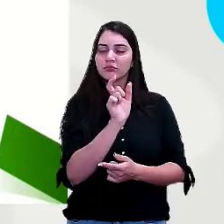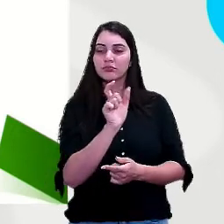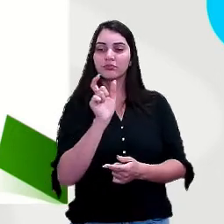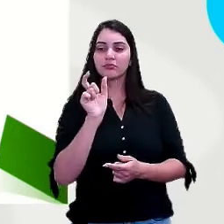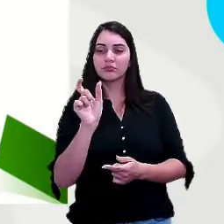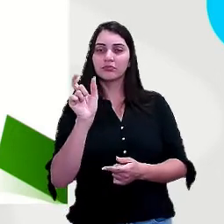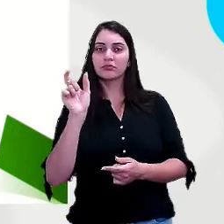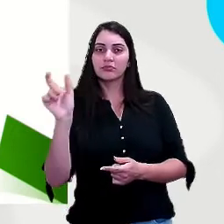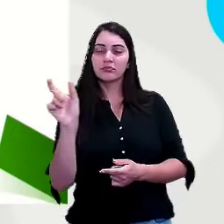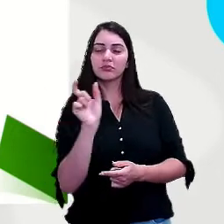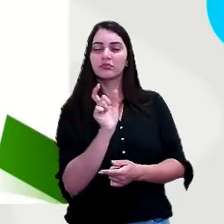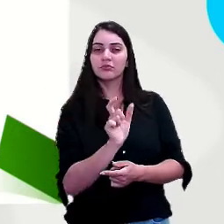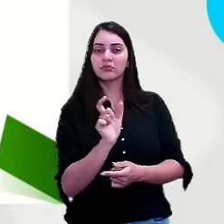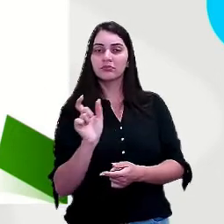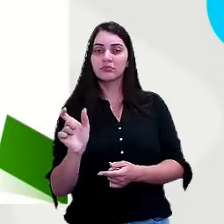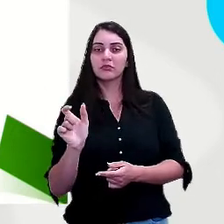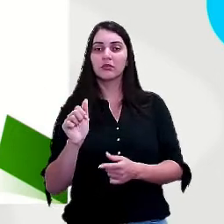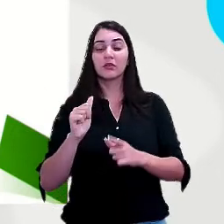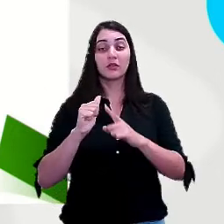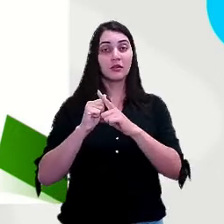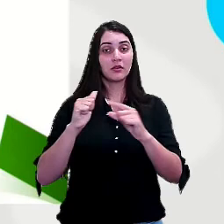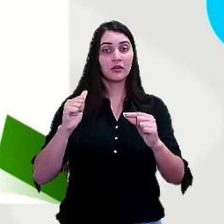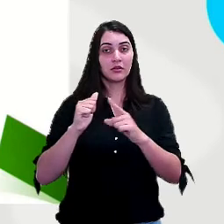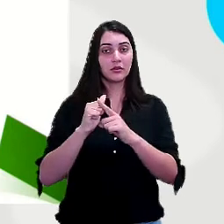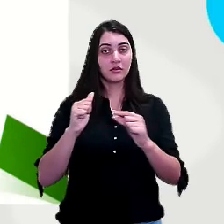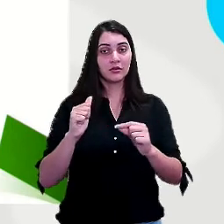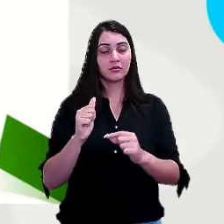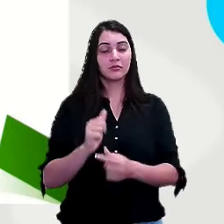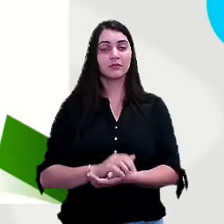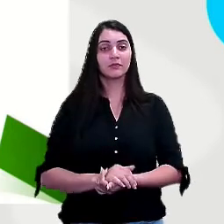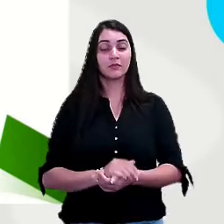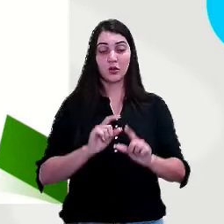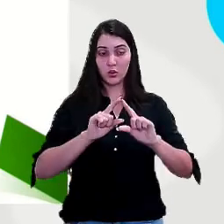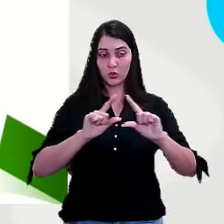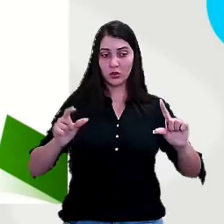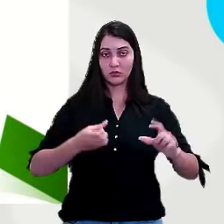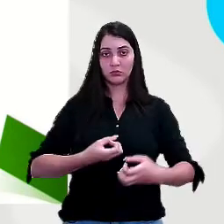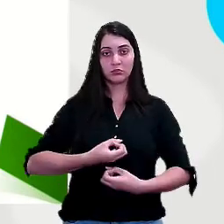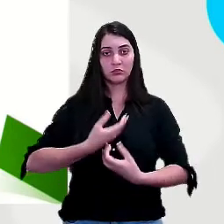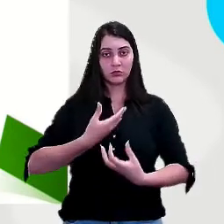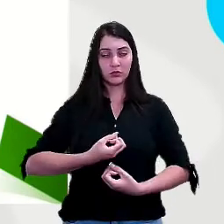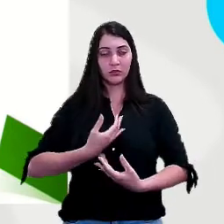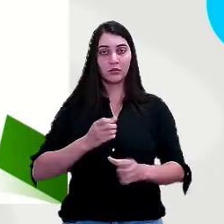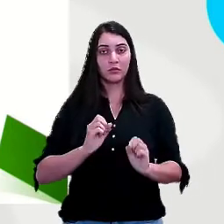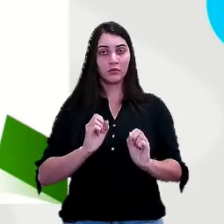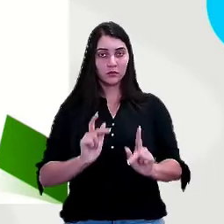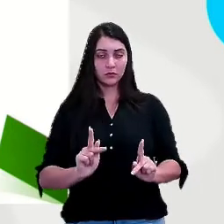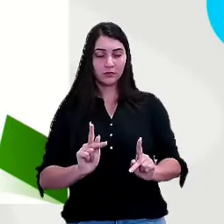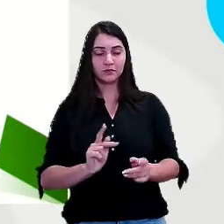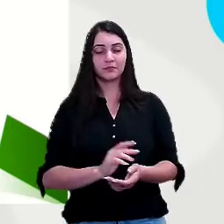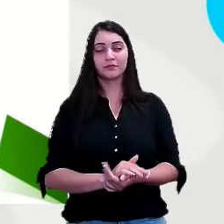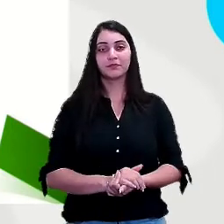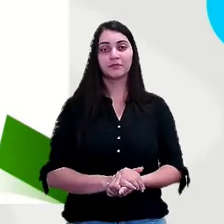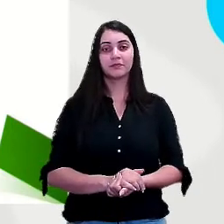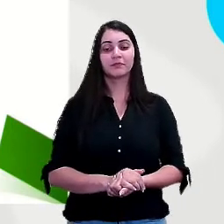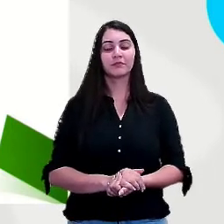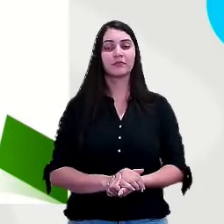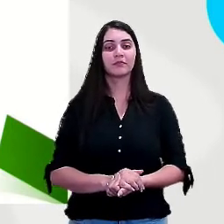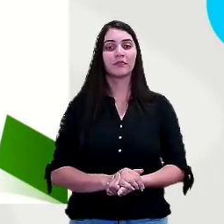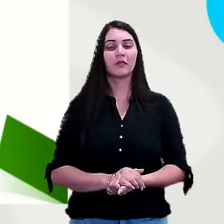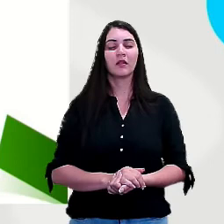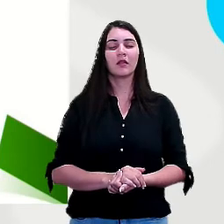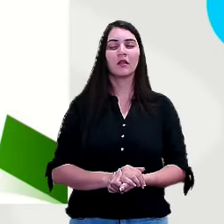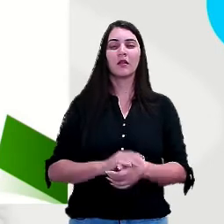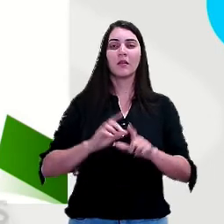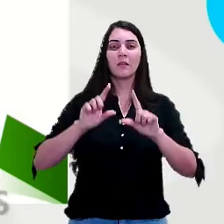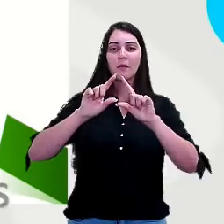destacando os artigos desse trecho do poema, ok? Olha aqui, em cima nós temos